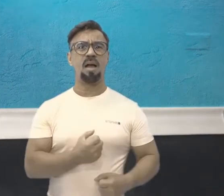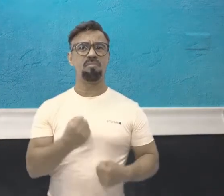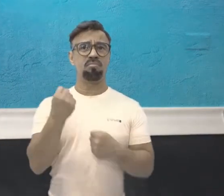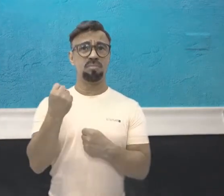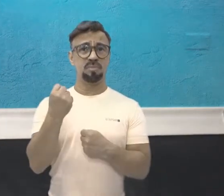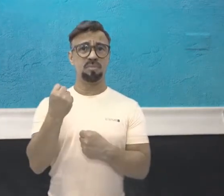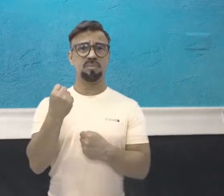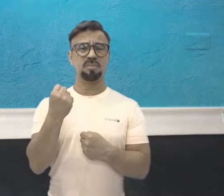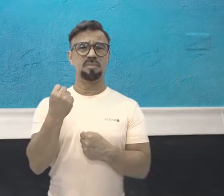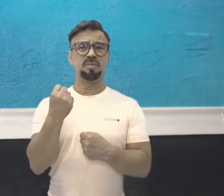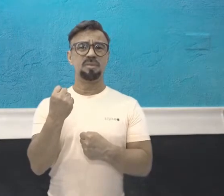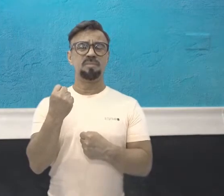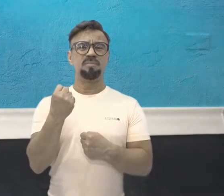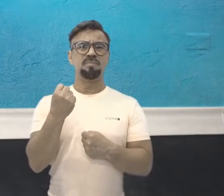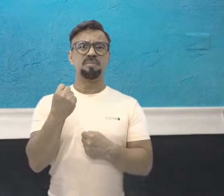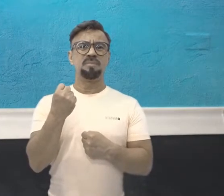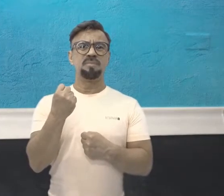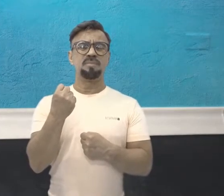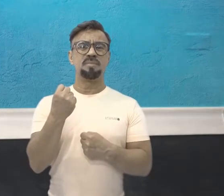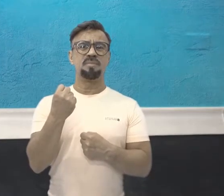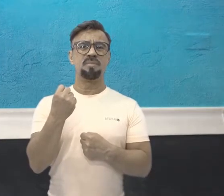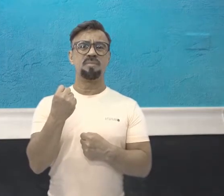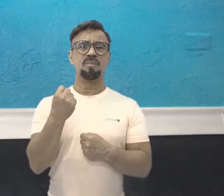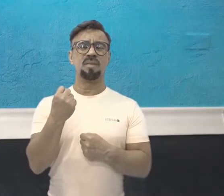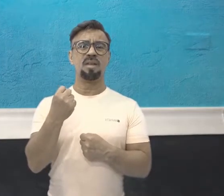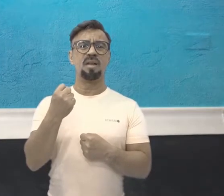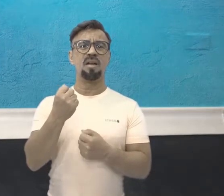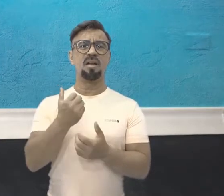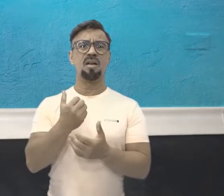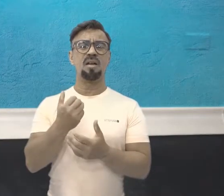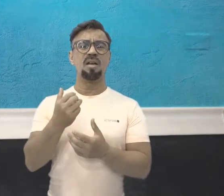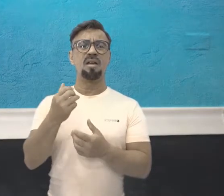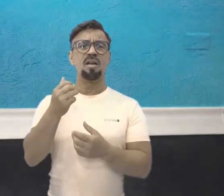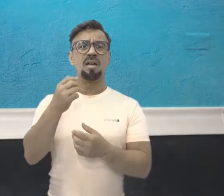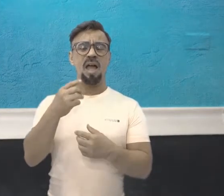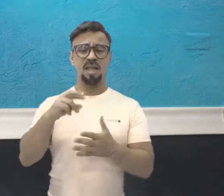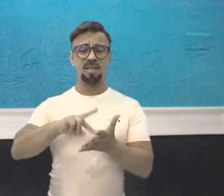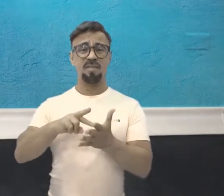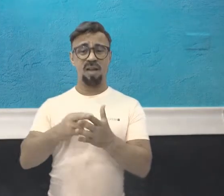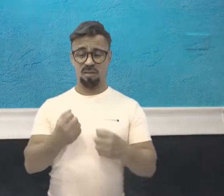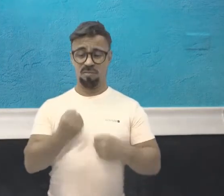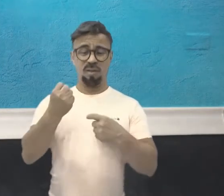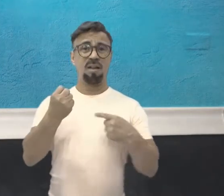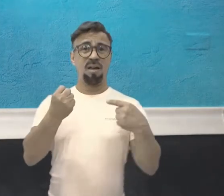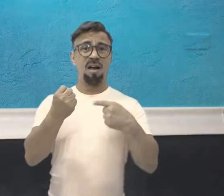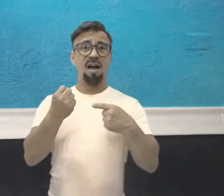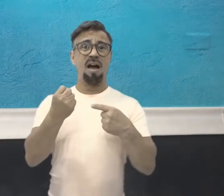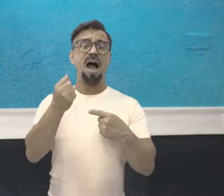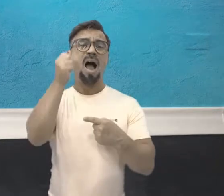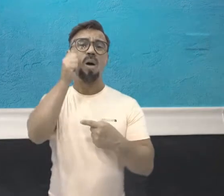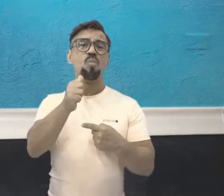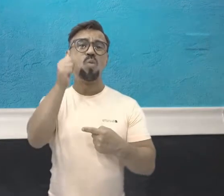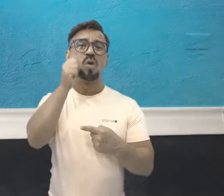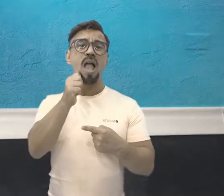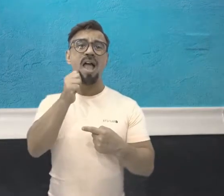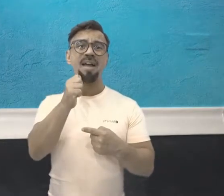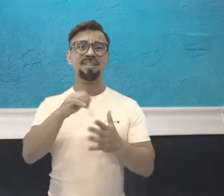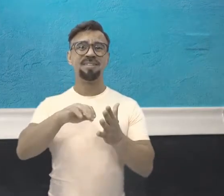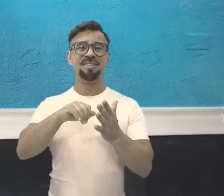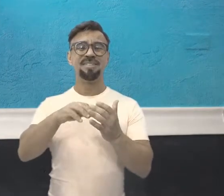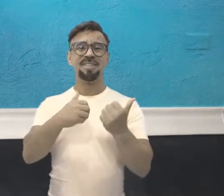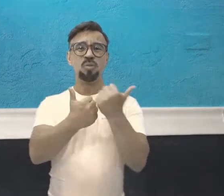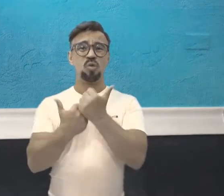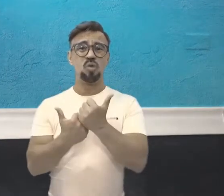rifle para fazer sua dama eles faziam de conta que seu rifle os cangaceiros nesse